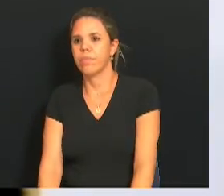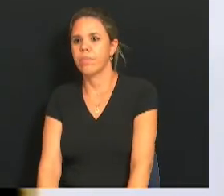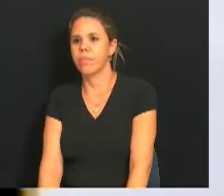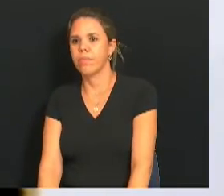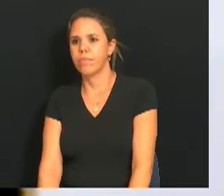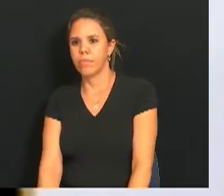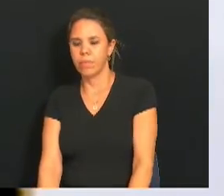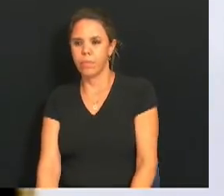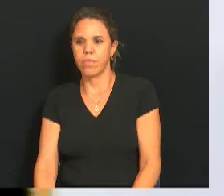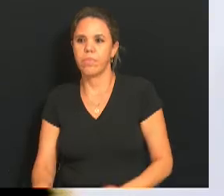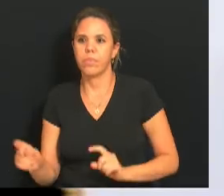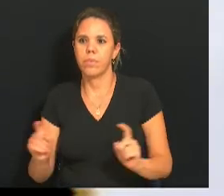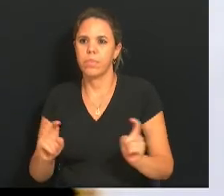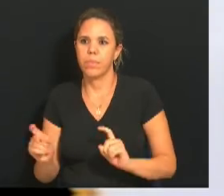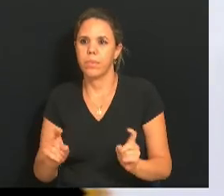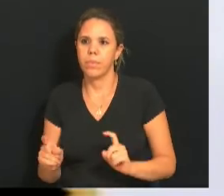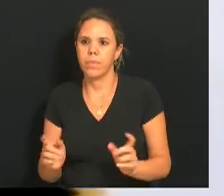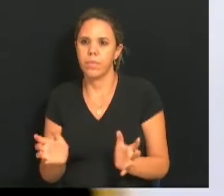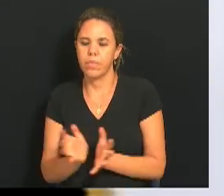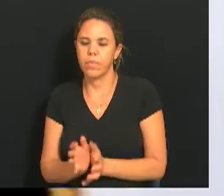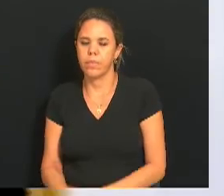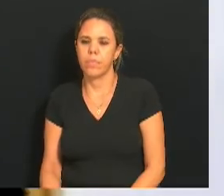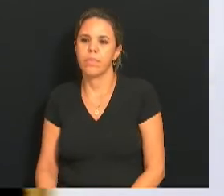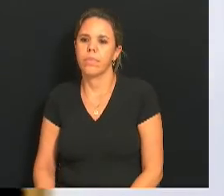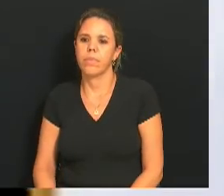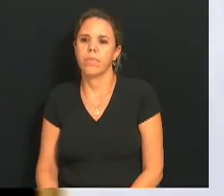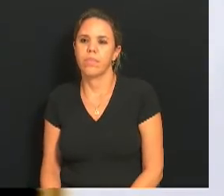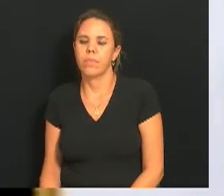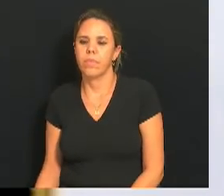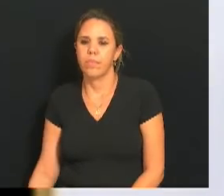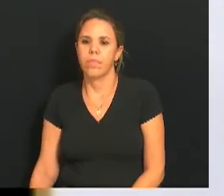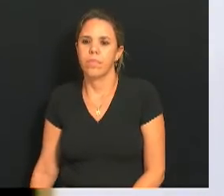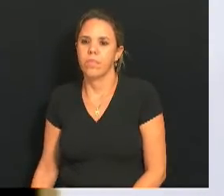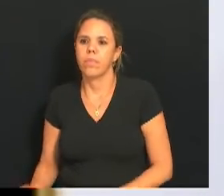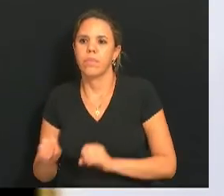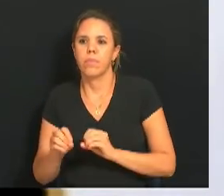nessa reunião da nossa Comissão de Educação.